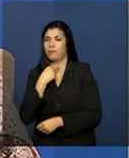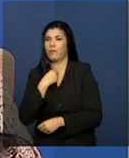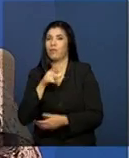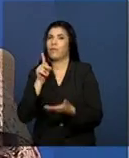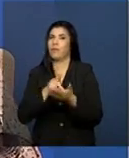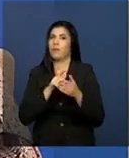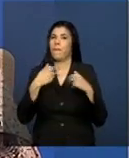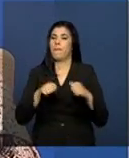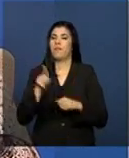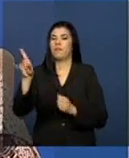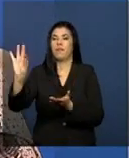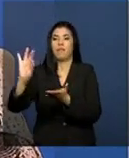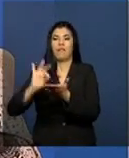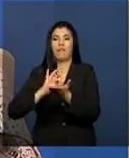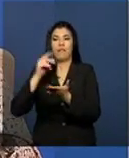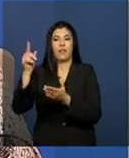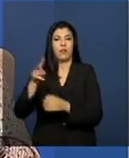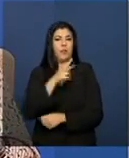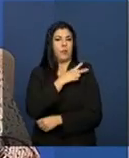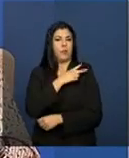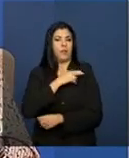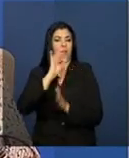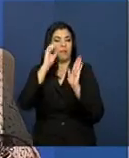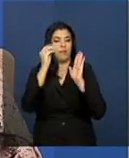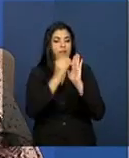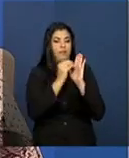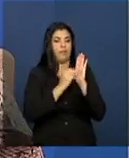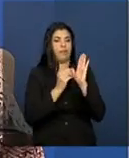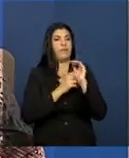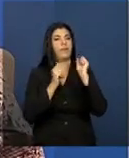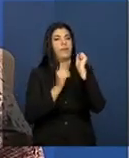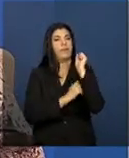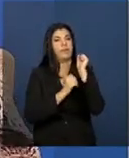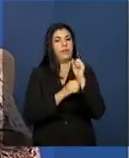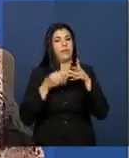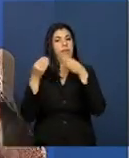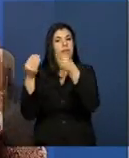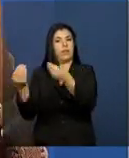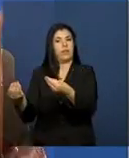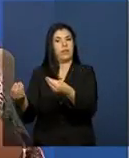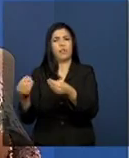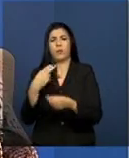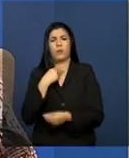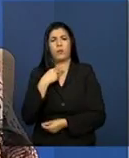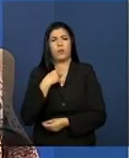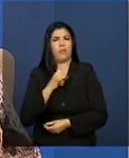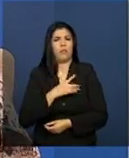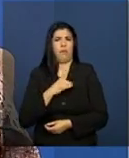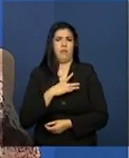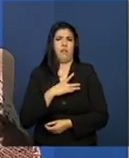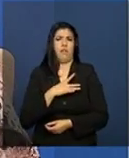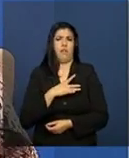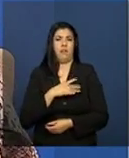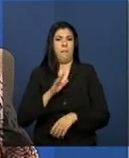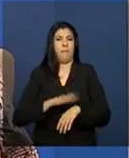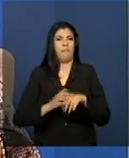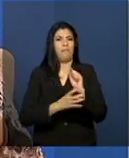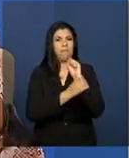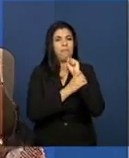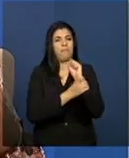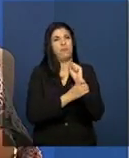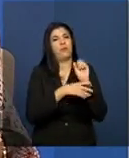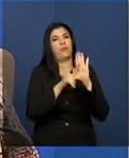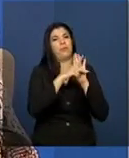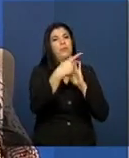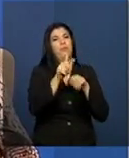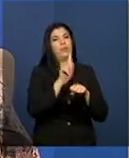esse é um ponto que a gente gosta de frisar e a gente precisa frisar isso, para os gestores não terem medo de fazer o cadastro. É muito mais seguro para eles